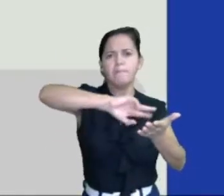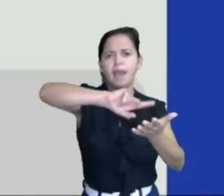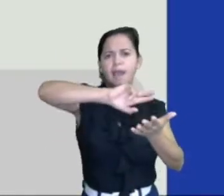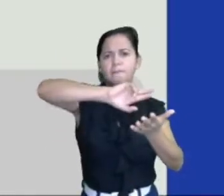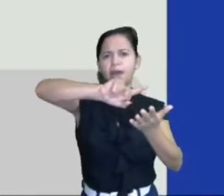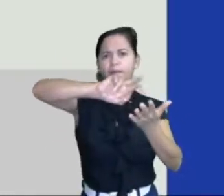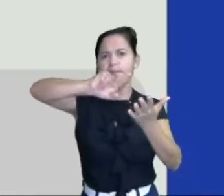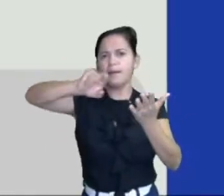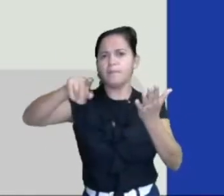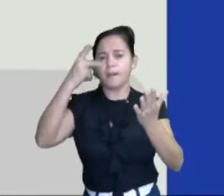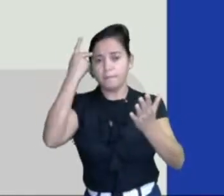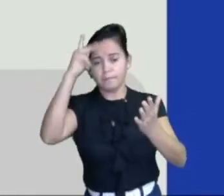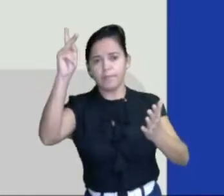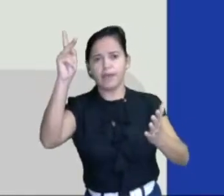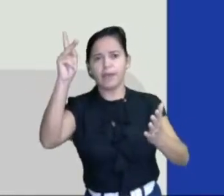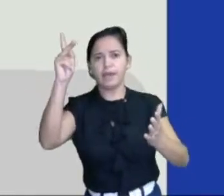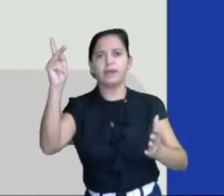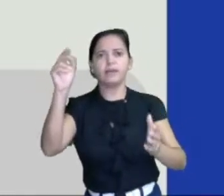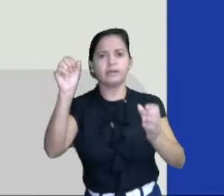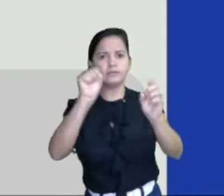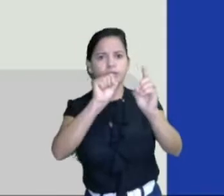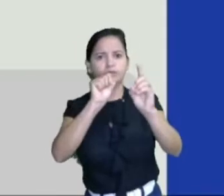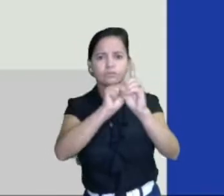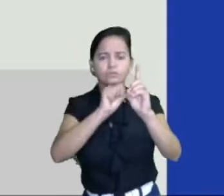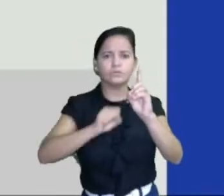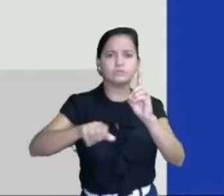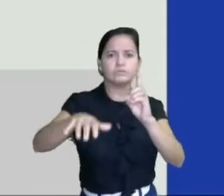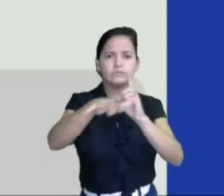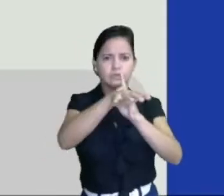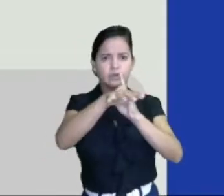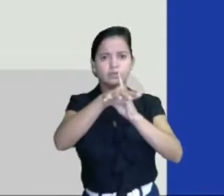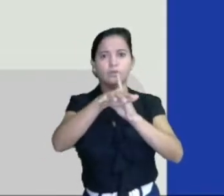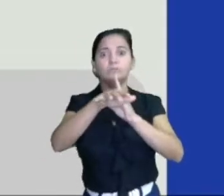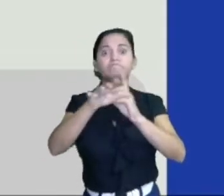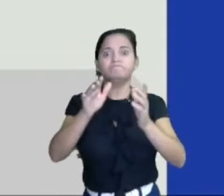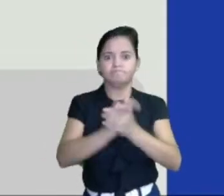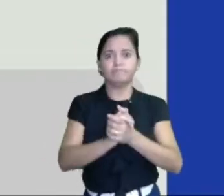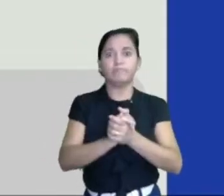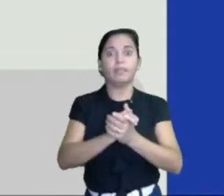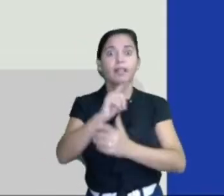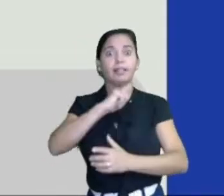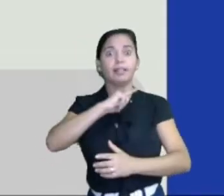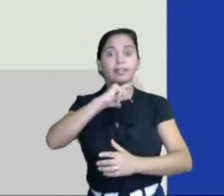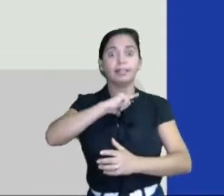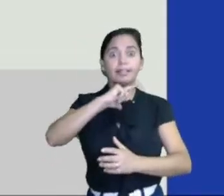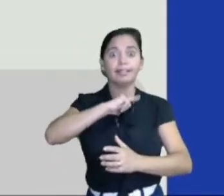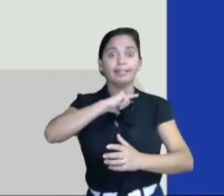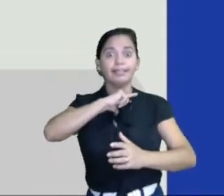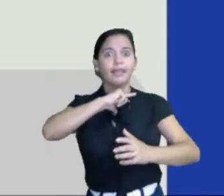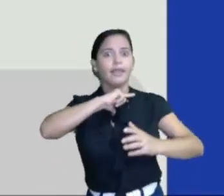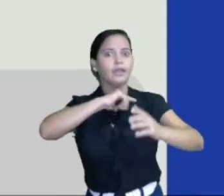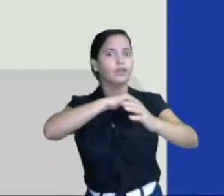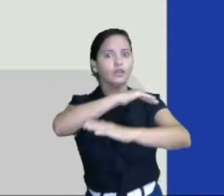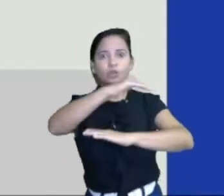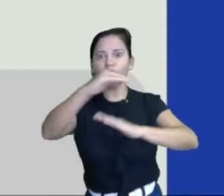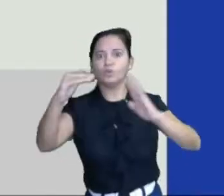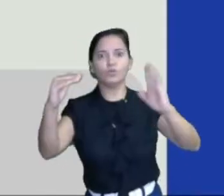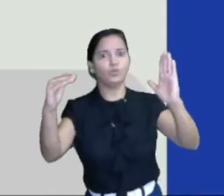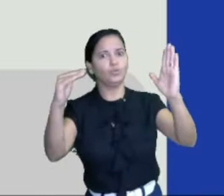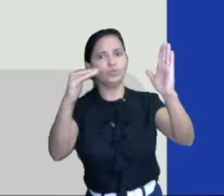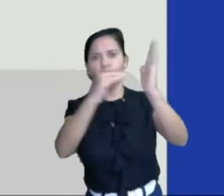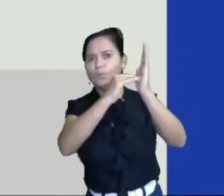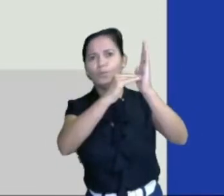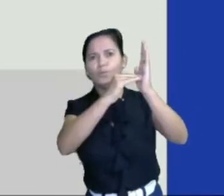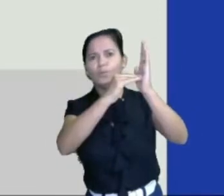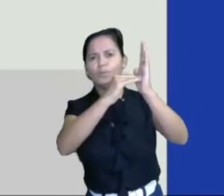a sociedade. Ou seja, o patrimônio histórico, por trás de toda a sua arquitetura ou por trás